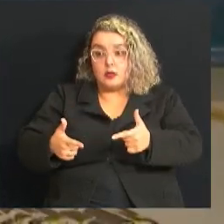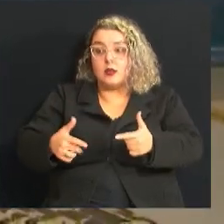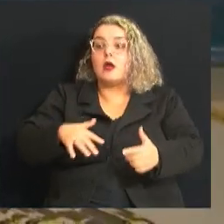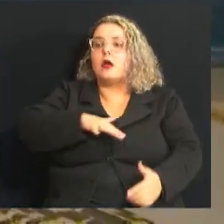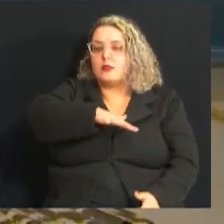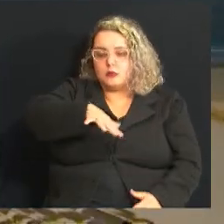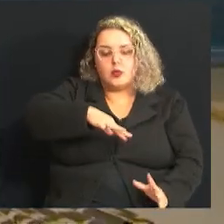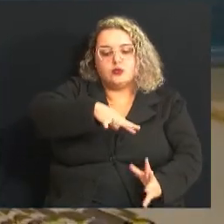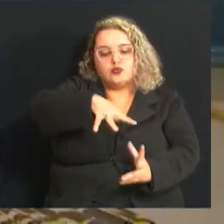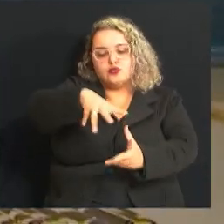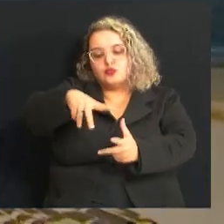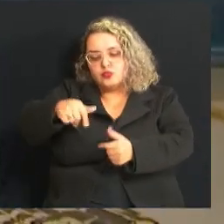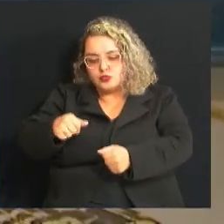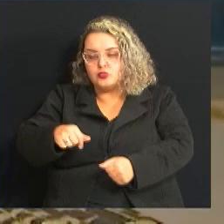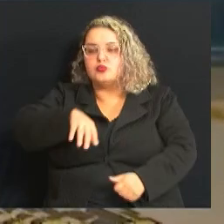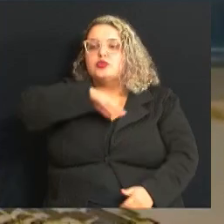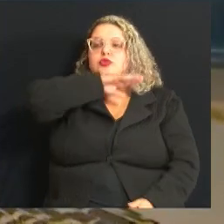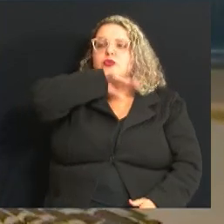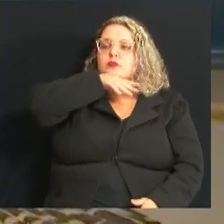animal.